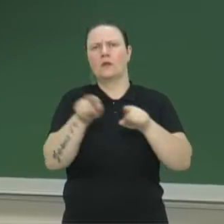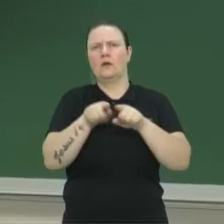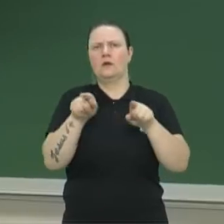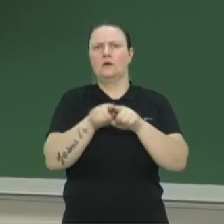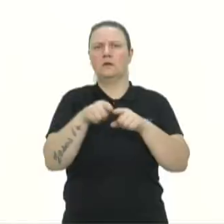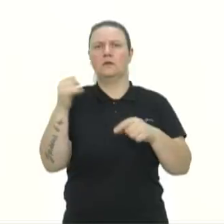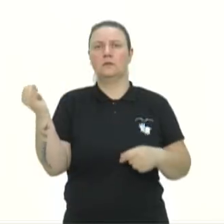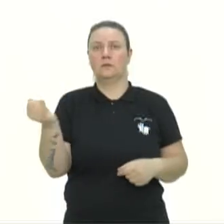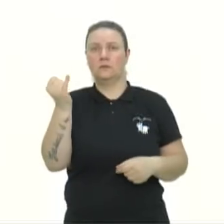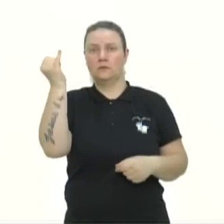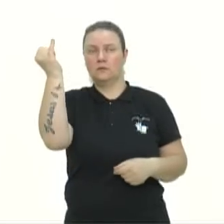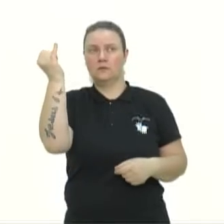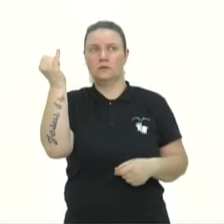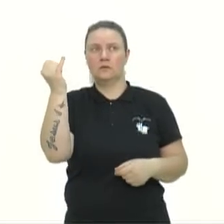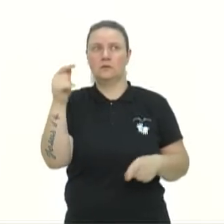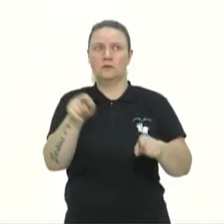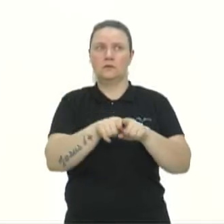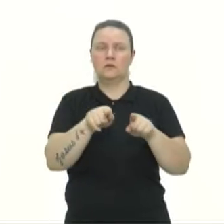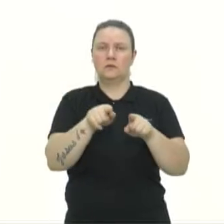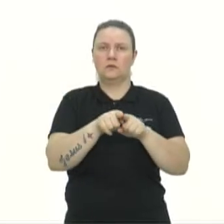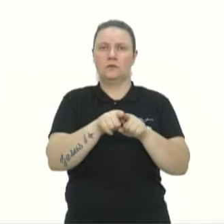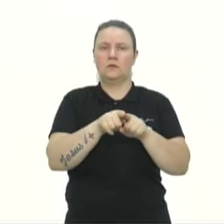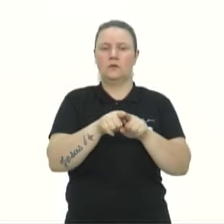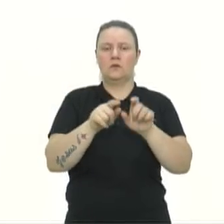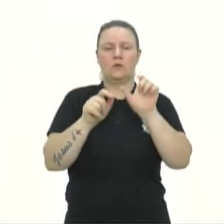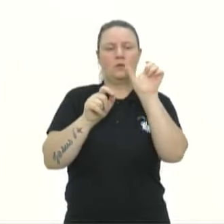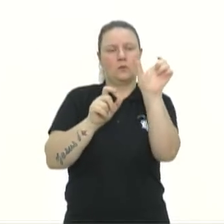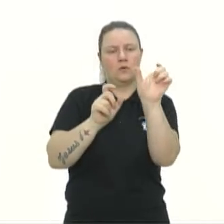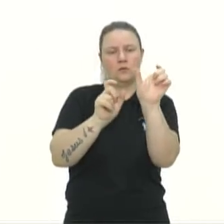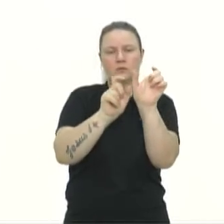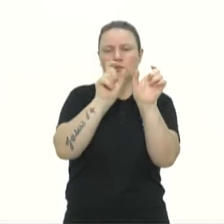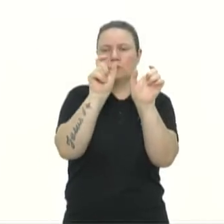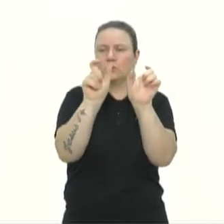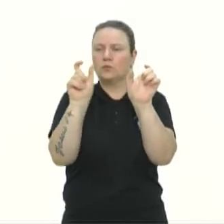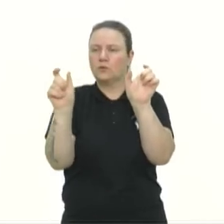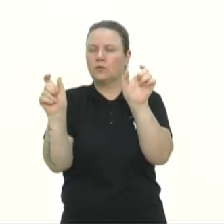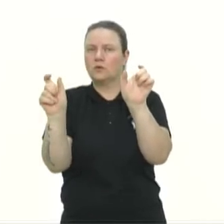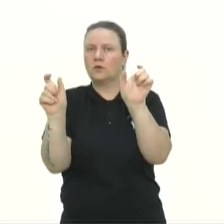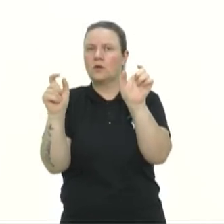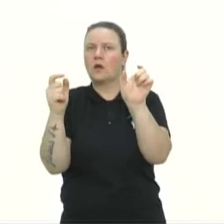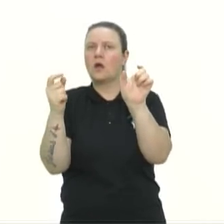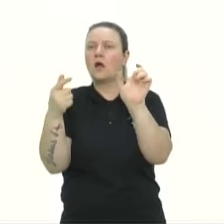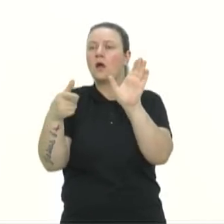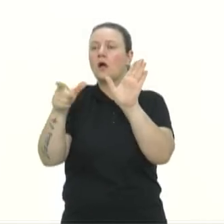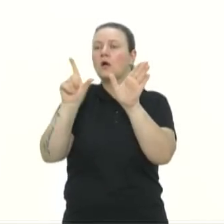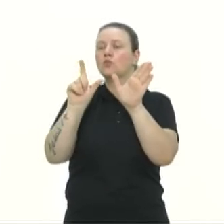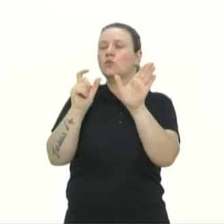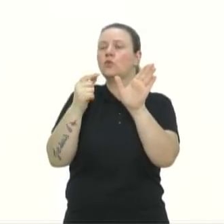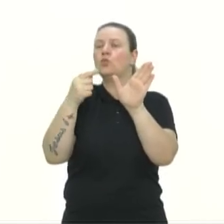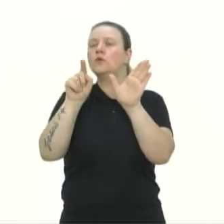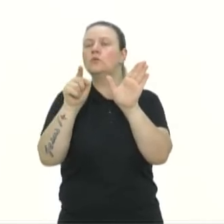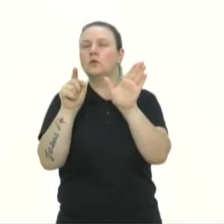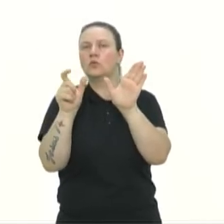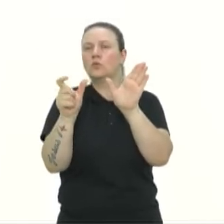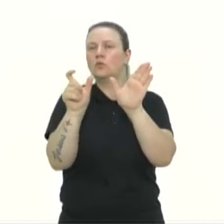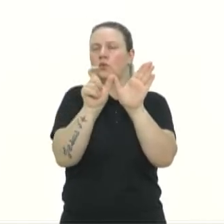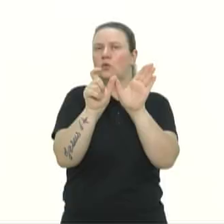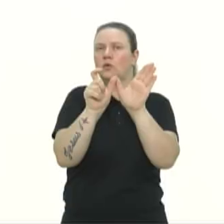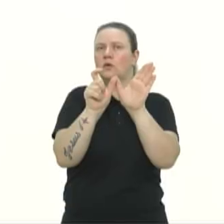importante. Quando a penúltima sílaba é tônica, ou seja, aquela mais forte, mais intensa, nós temos o quê?